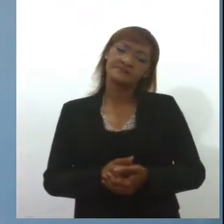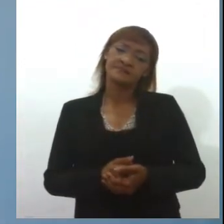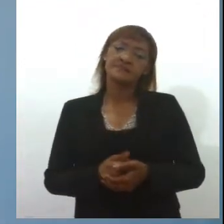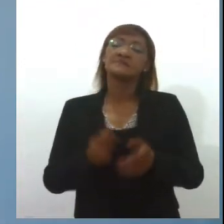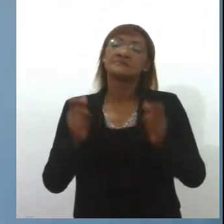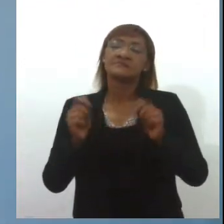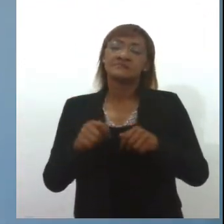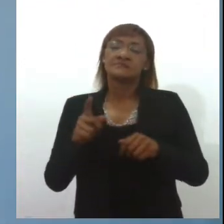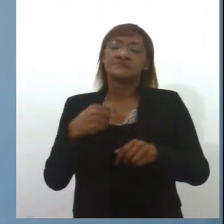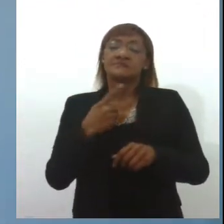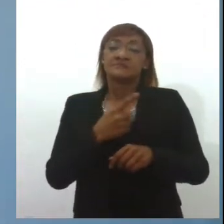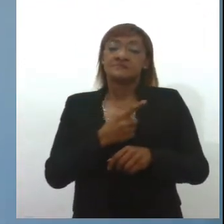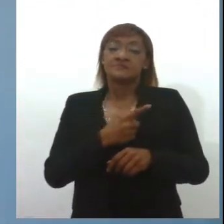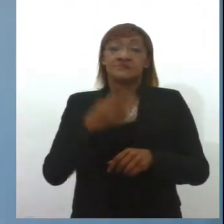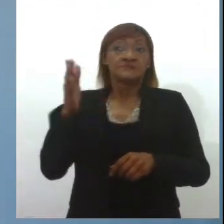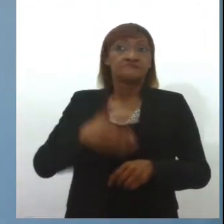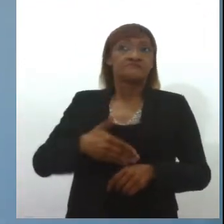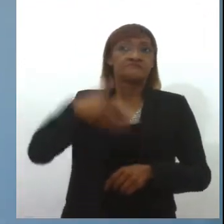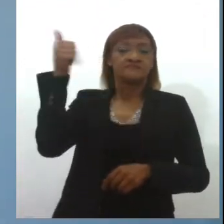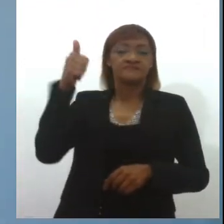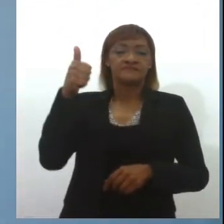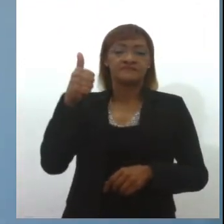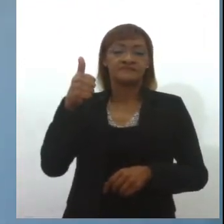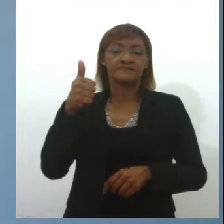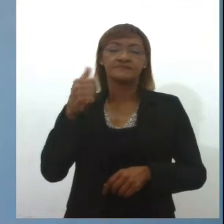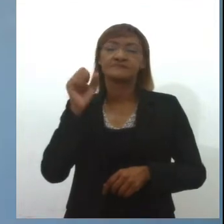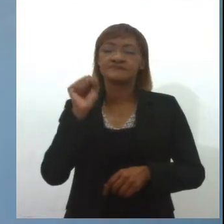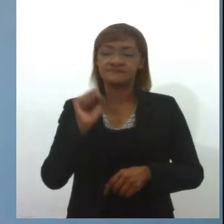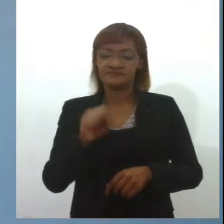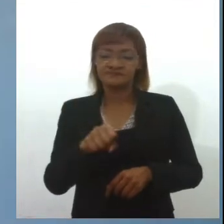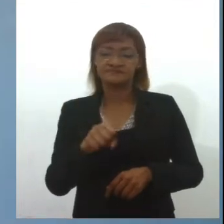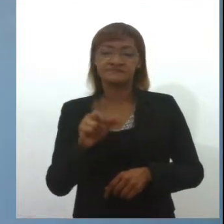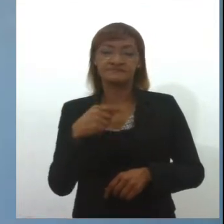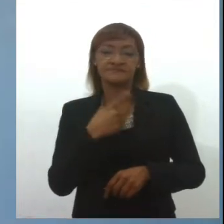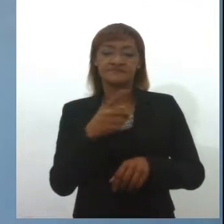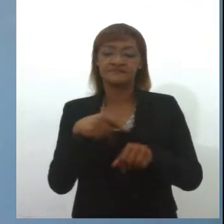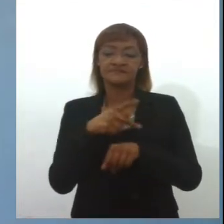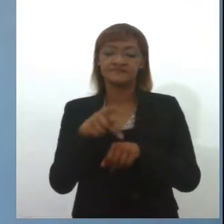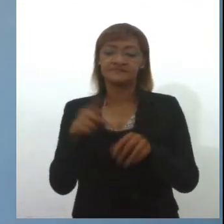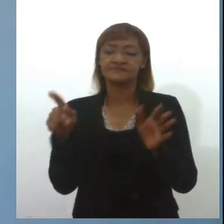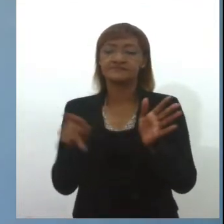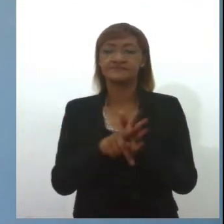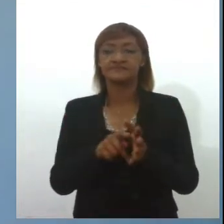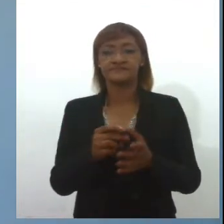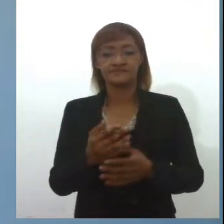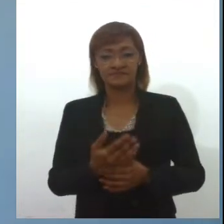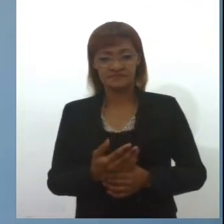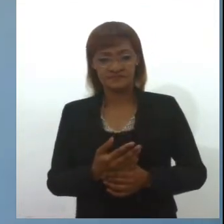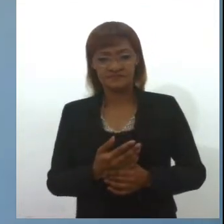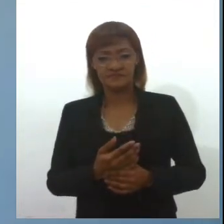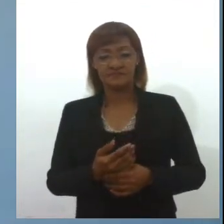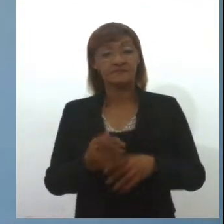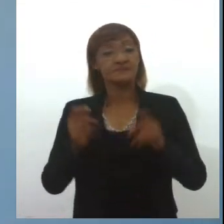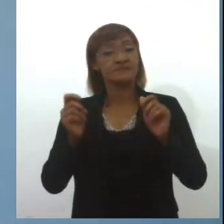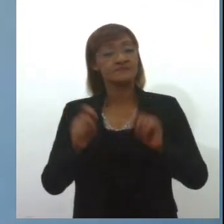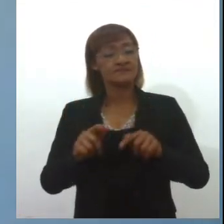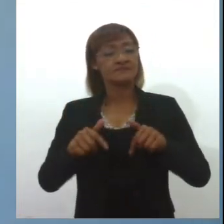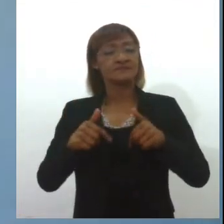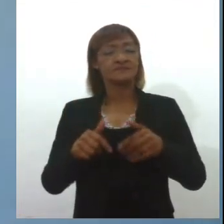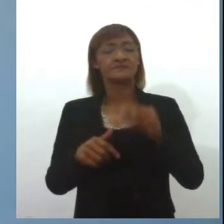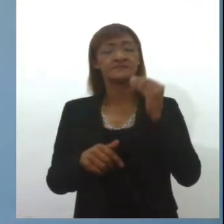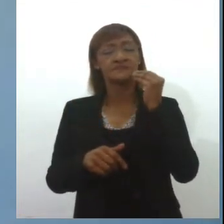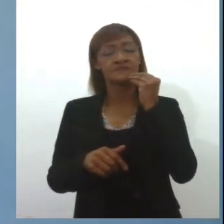torne eleitores melhores, críticos melhores com relação à condição do nosso próprio país. Então busque a respeito, busque as causas, vamos tentar entender